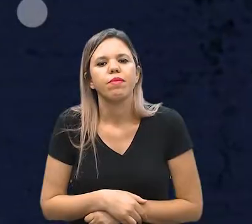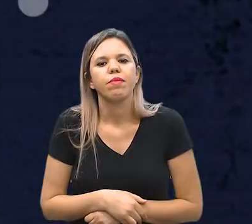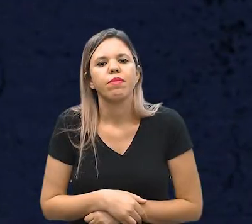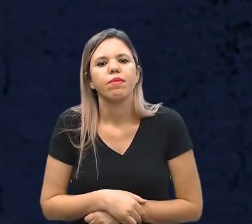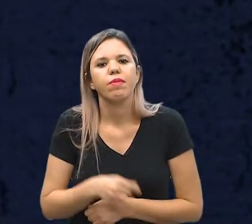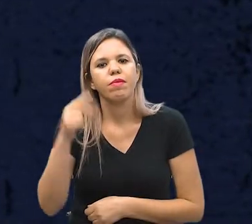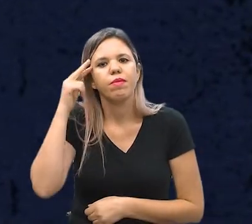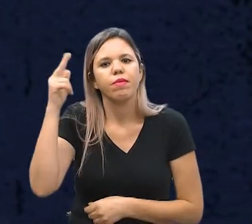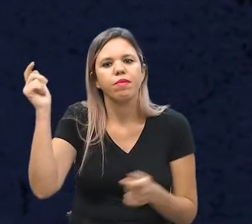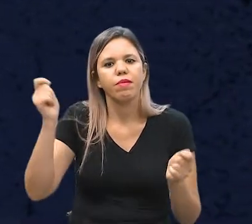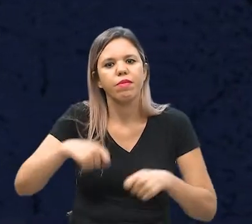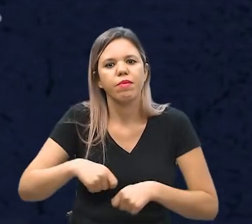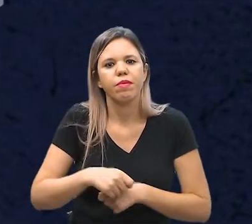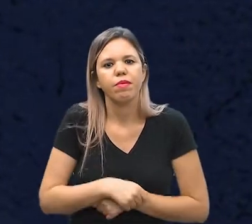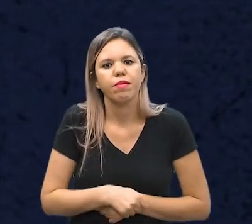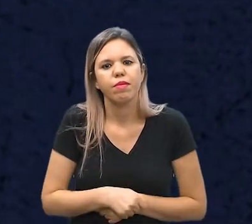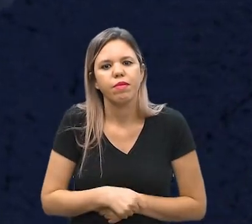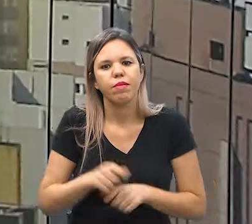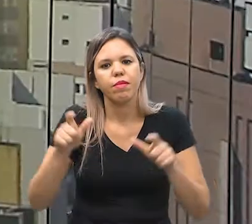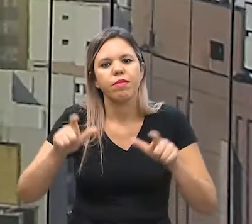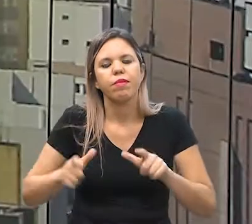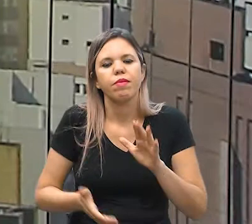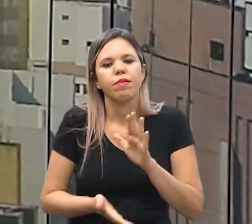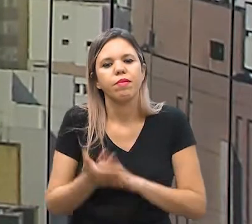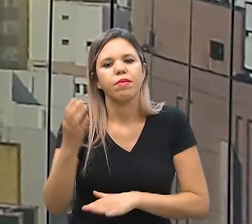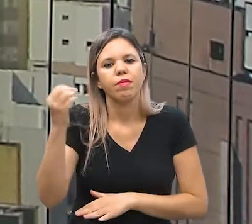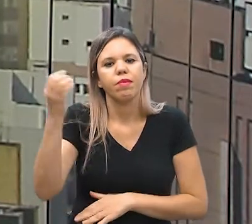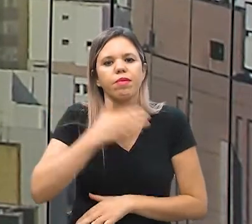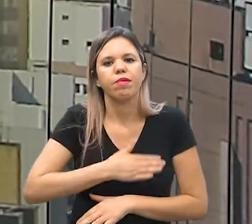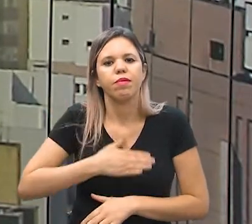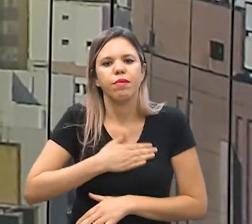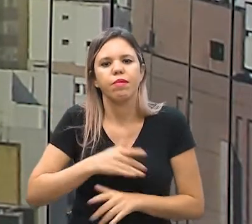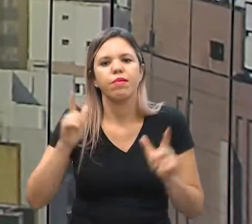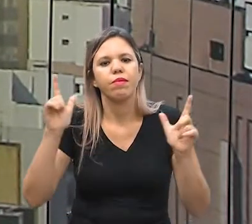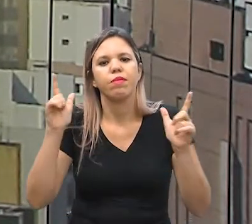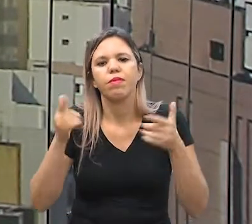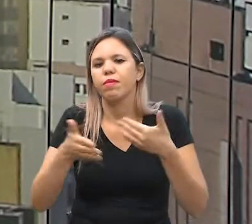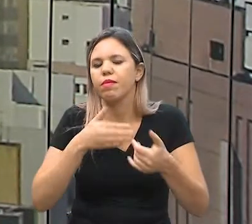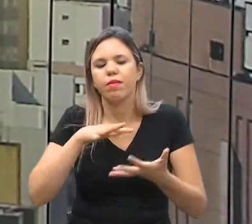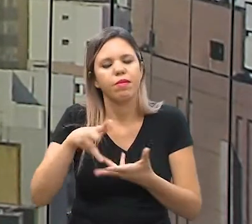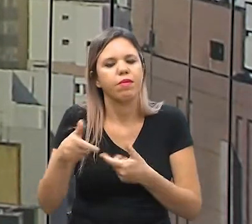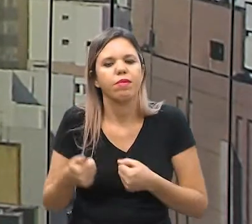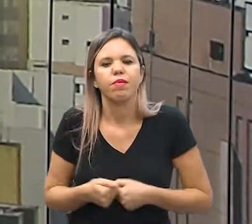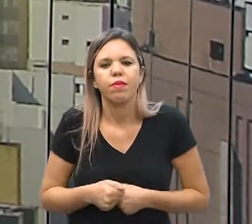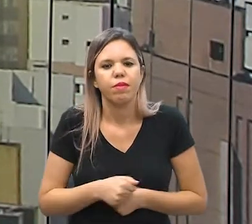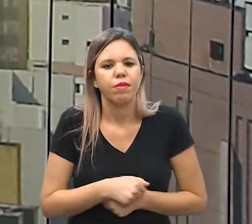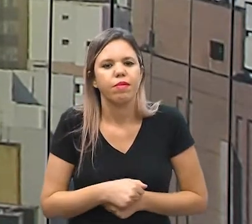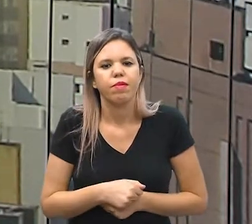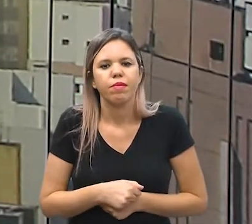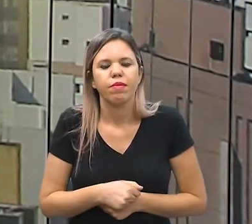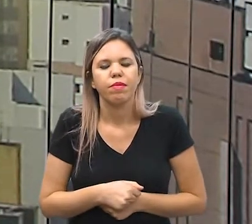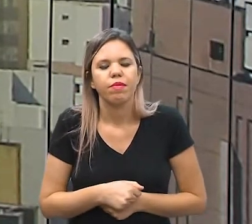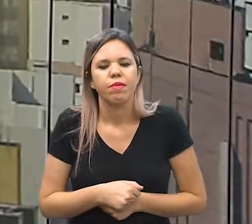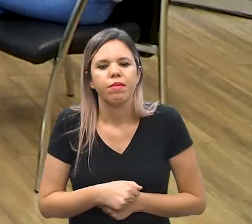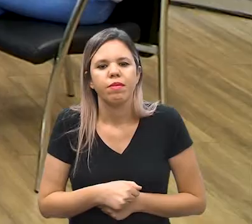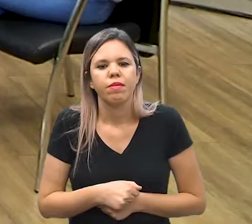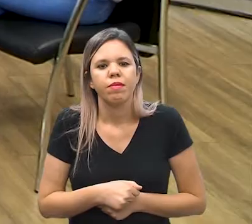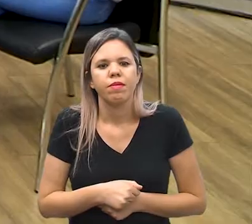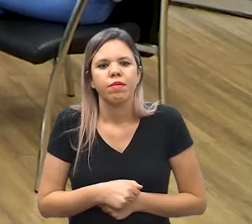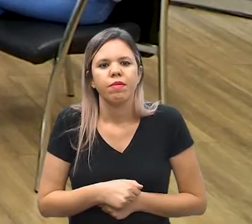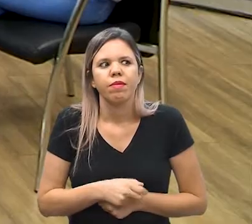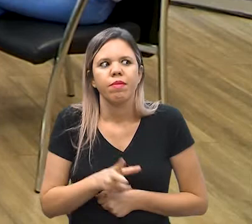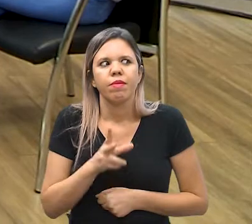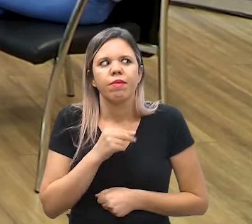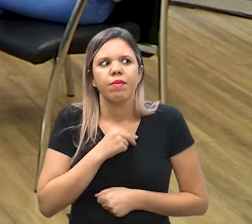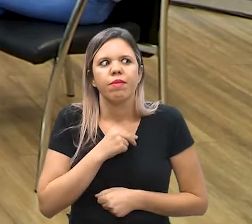O Sonho Possível. Um lugar para você poder curtir uma viagem. Pode ir para qualquer lugar do mundo. Para onde que você iria?